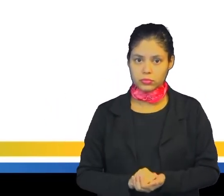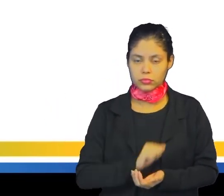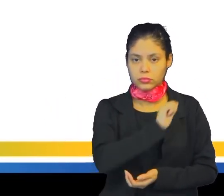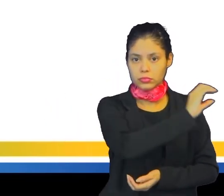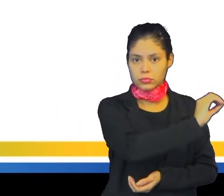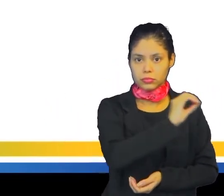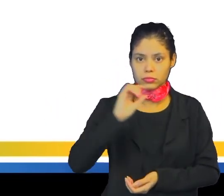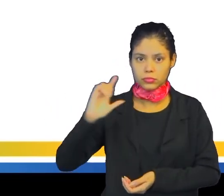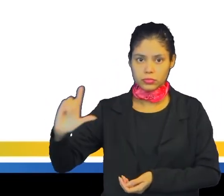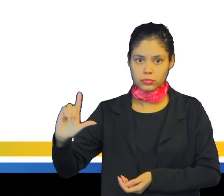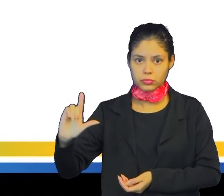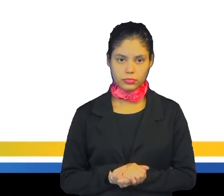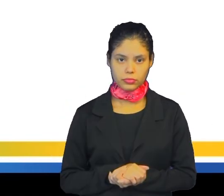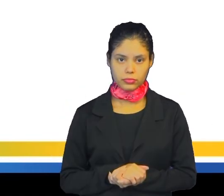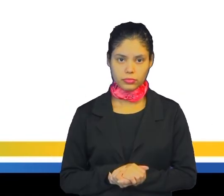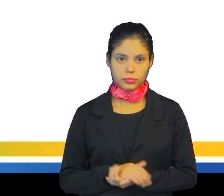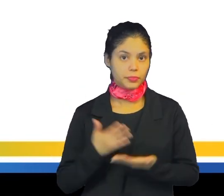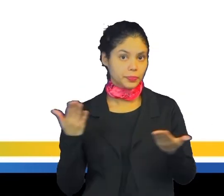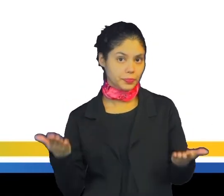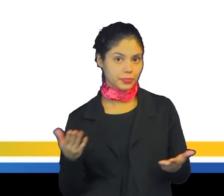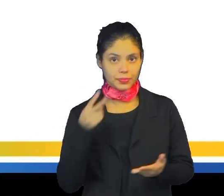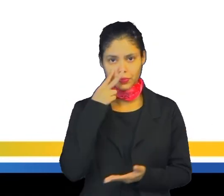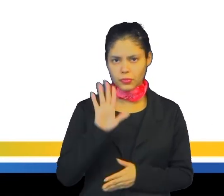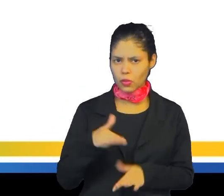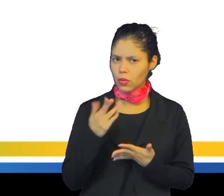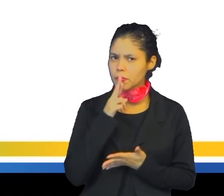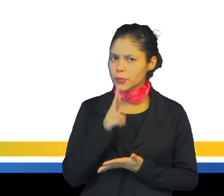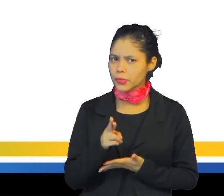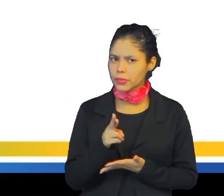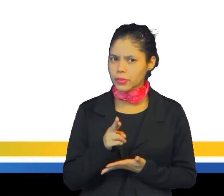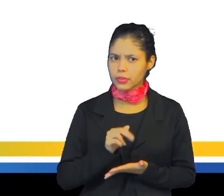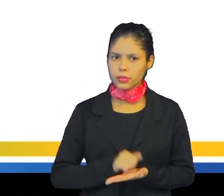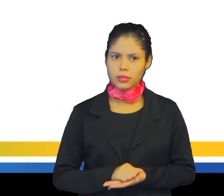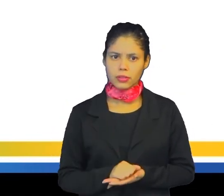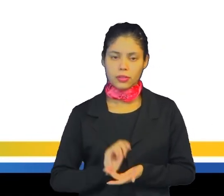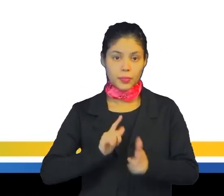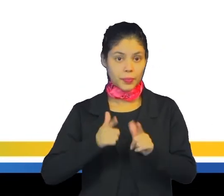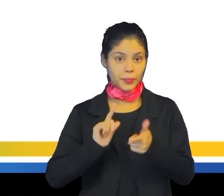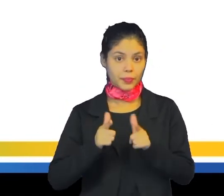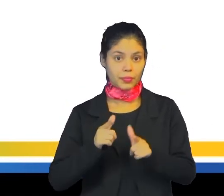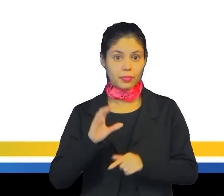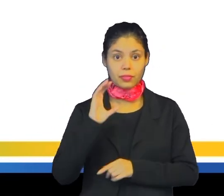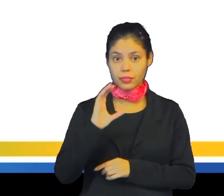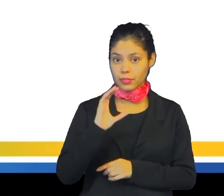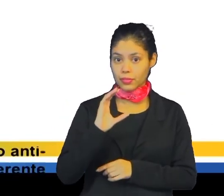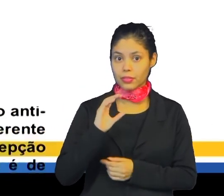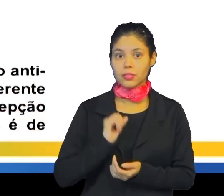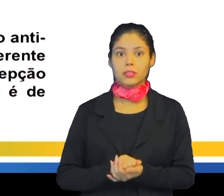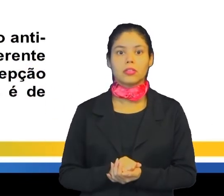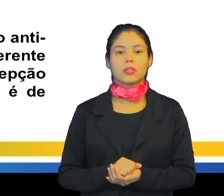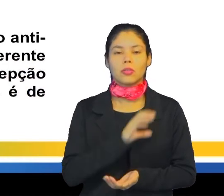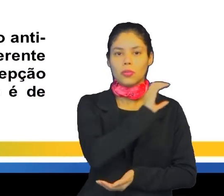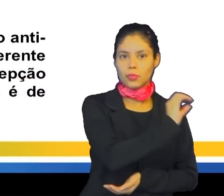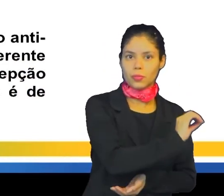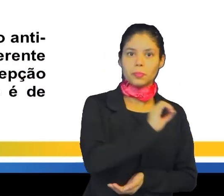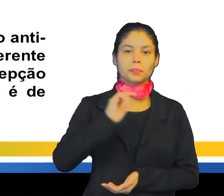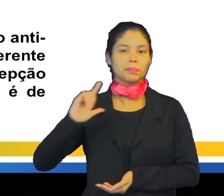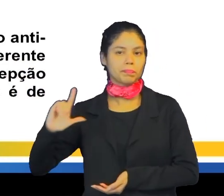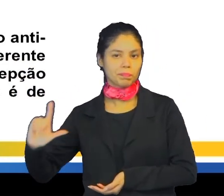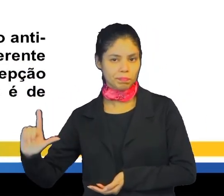leste ou Norte para Sul vamos lá com a resposta então resposta certa é de Oeste para Leste